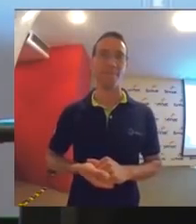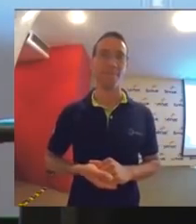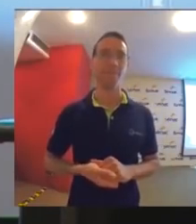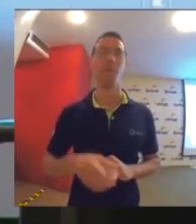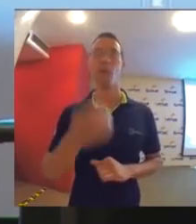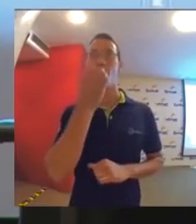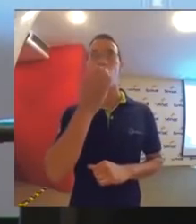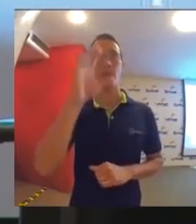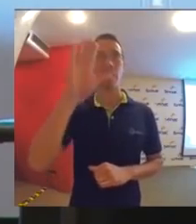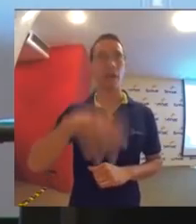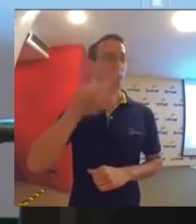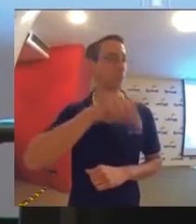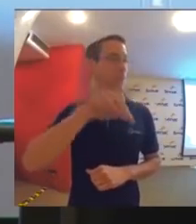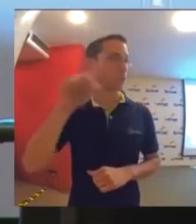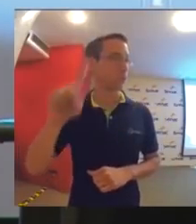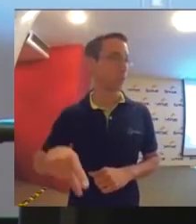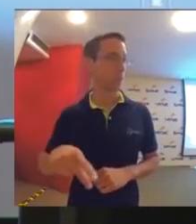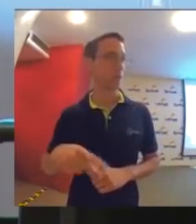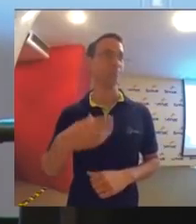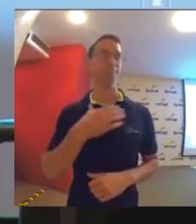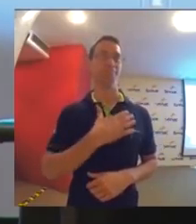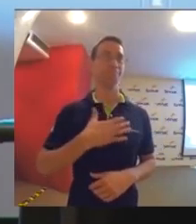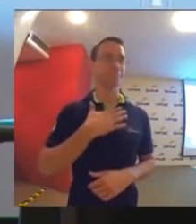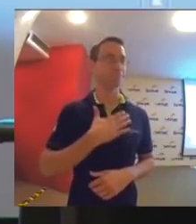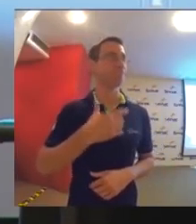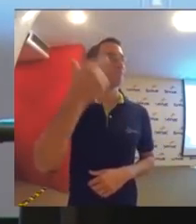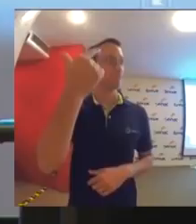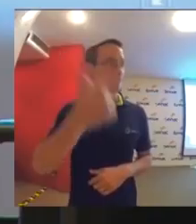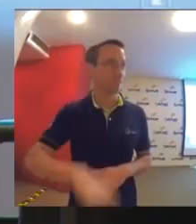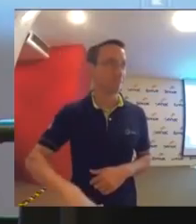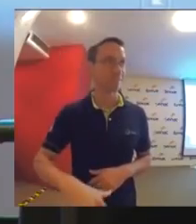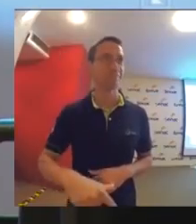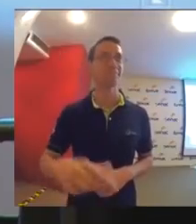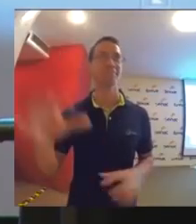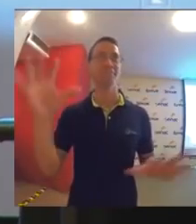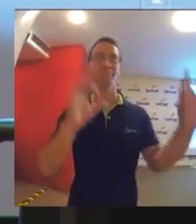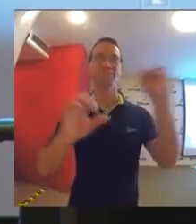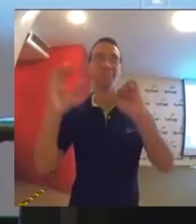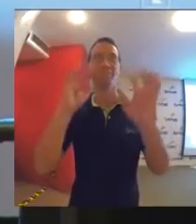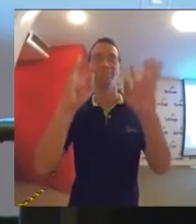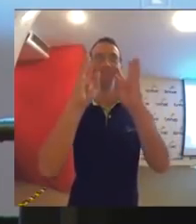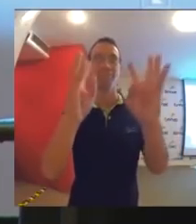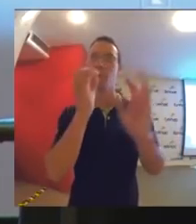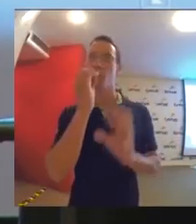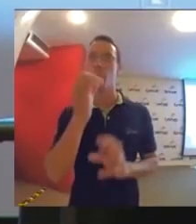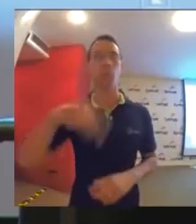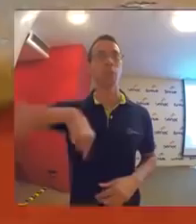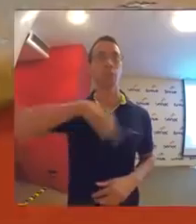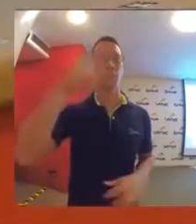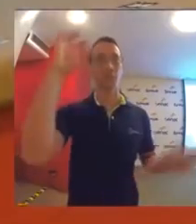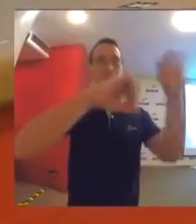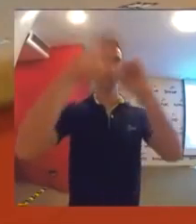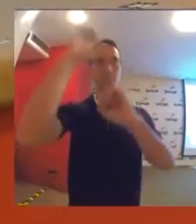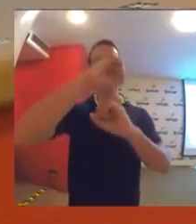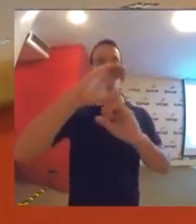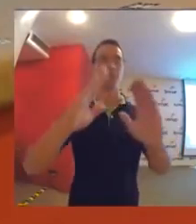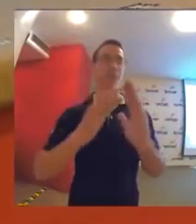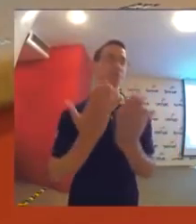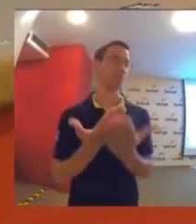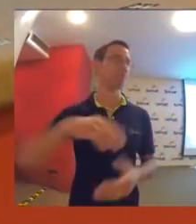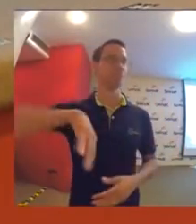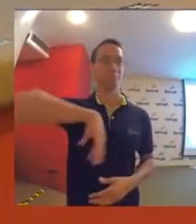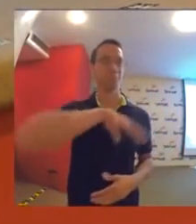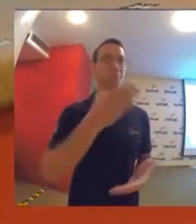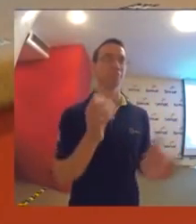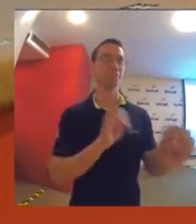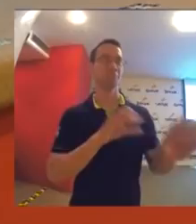Boa tarde, professor. É um prazer novamente ouvi-lo falar, é sempre um aprendizado para a gente que é educador. E eu